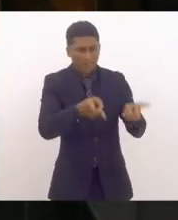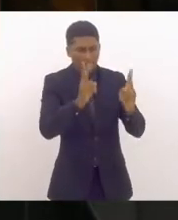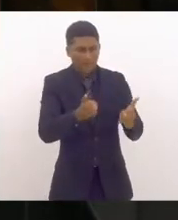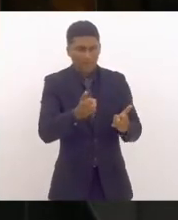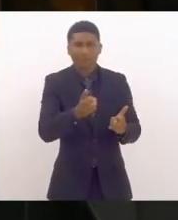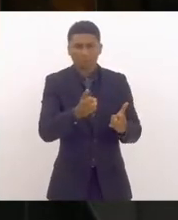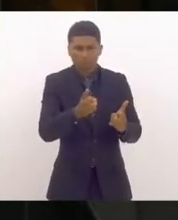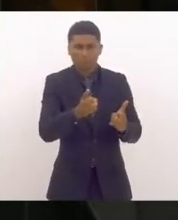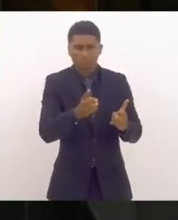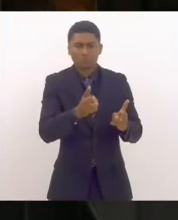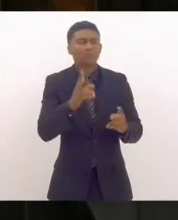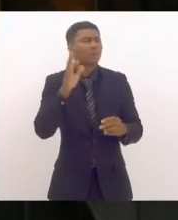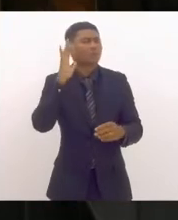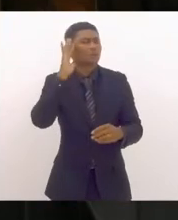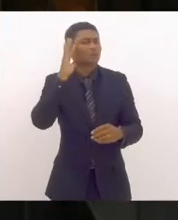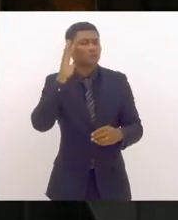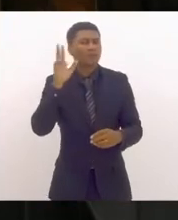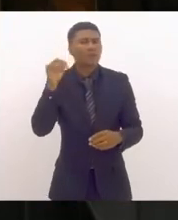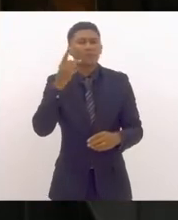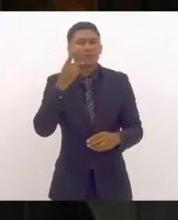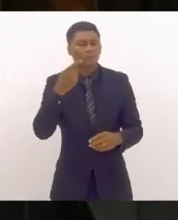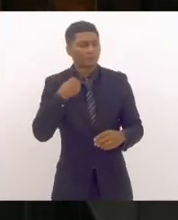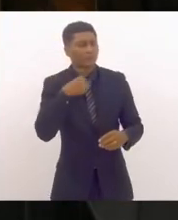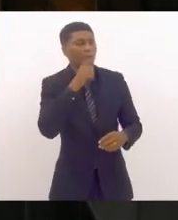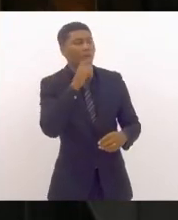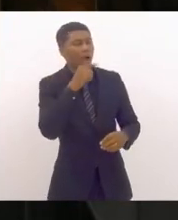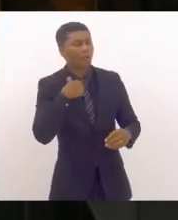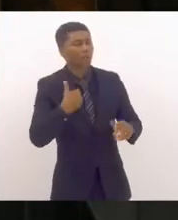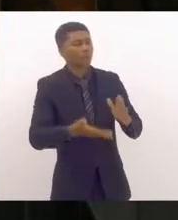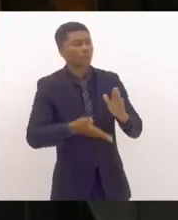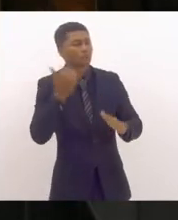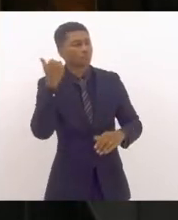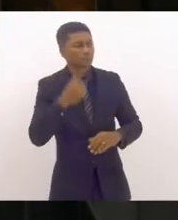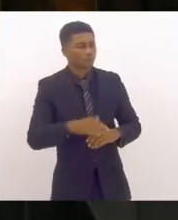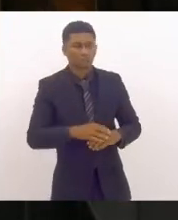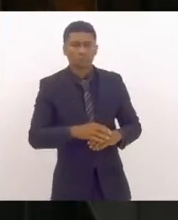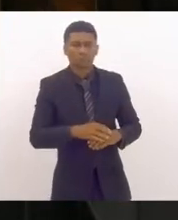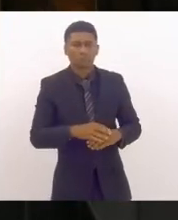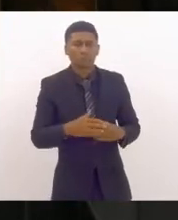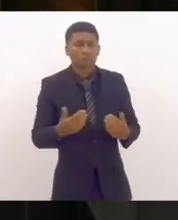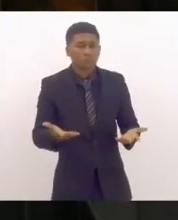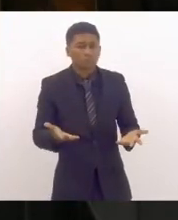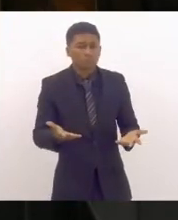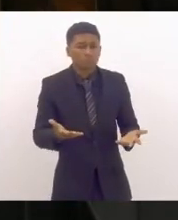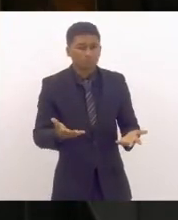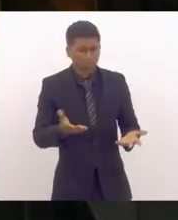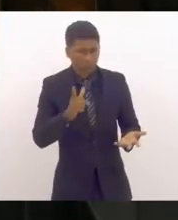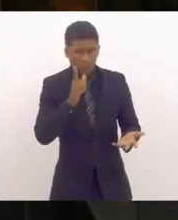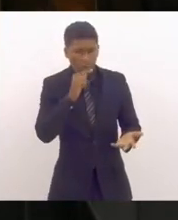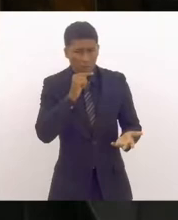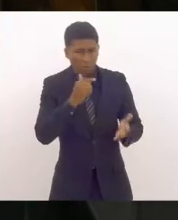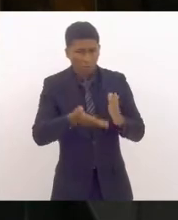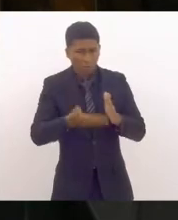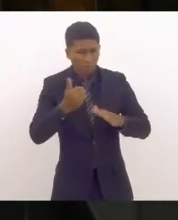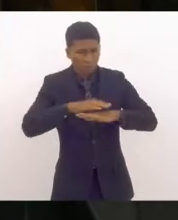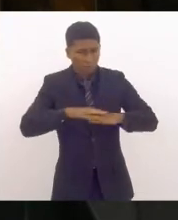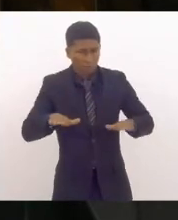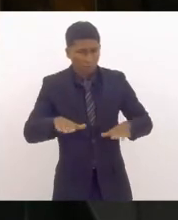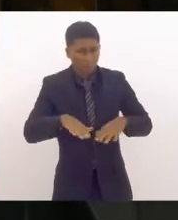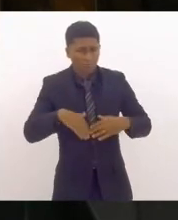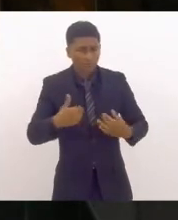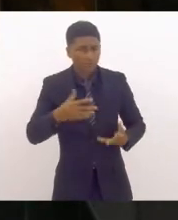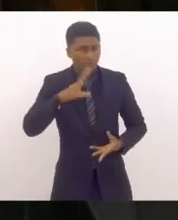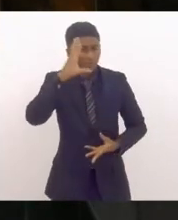assim para a população eu vou tirar água e que mais se tiver for tirar só água é